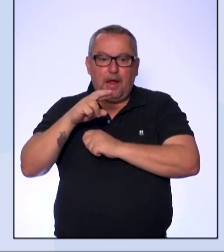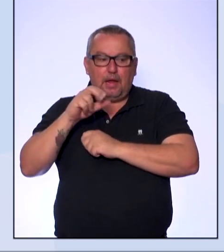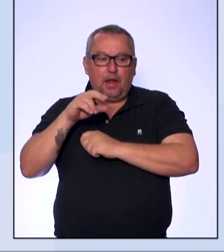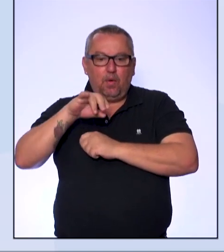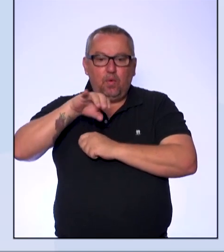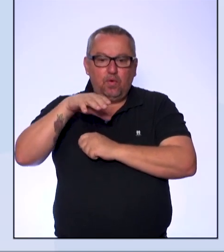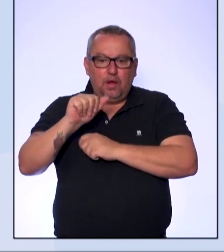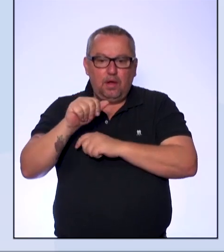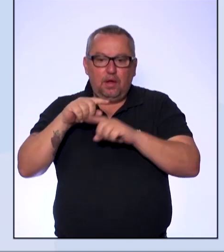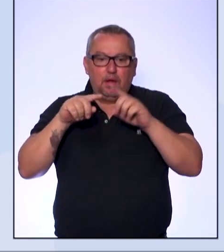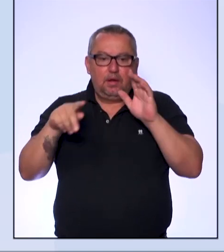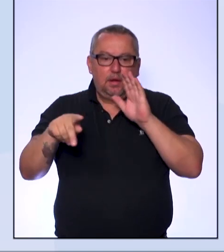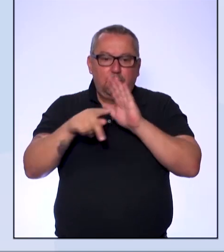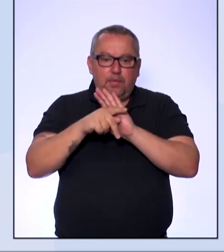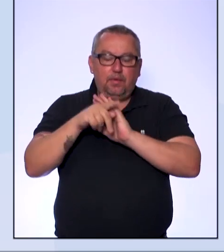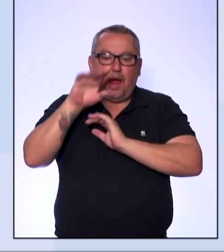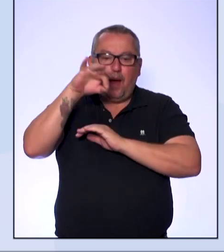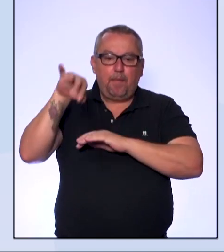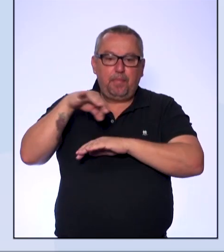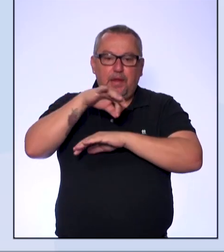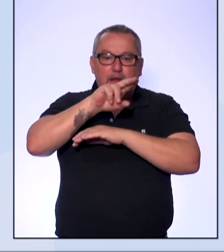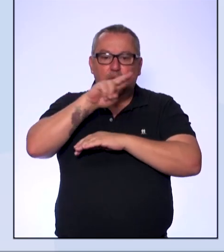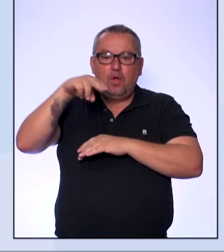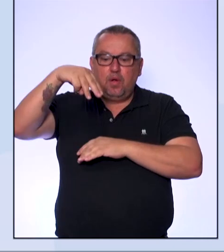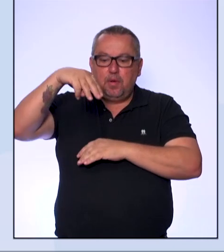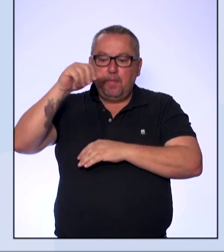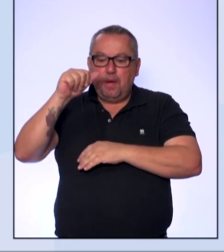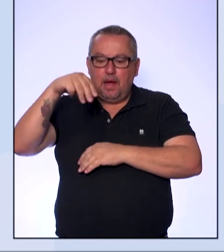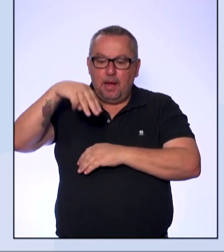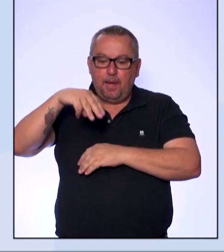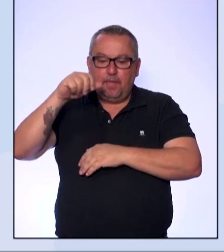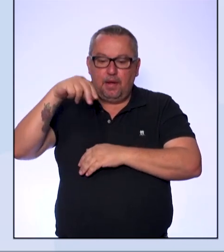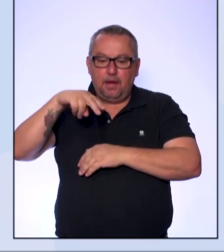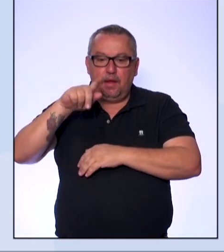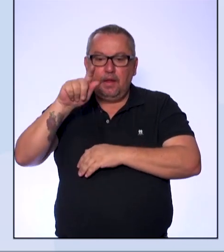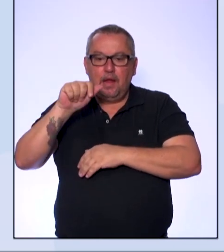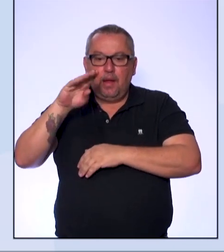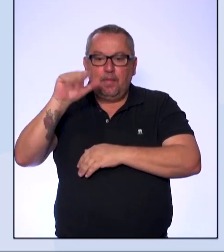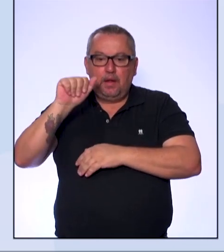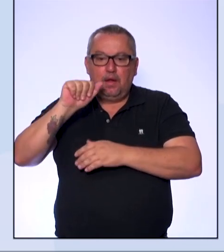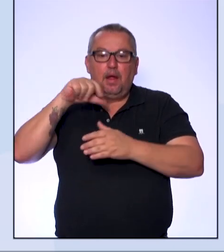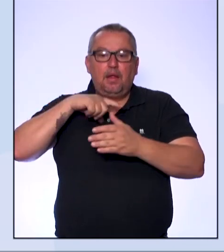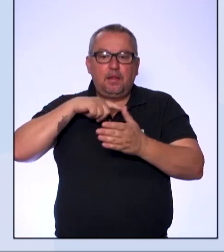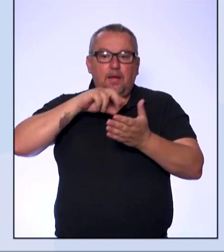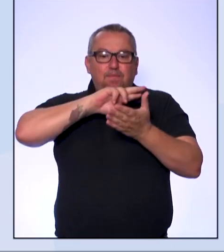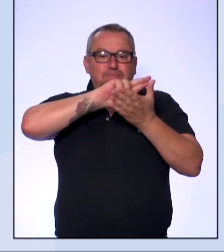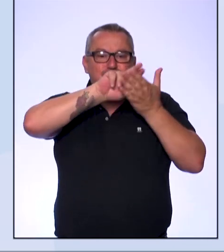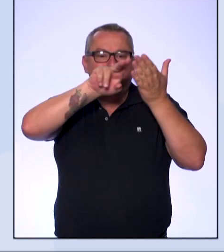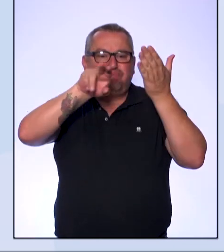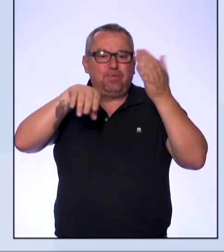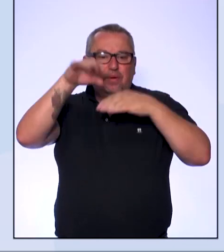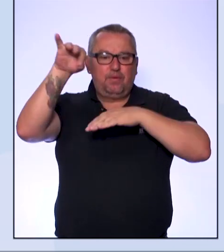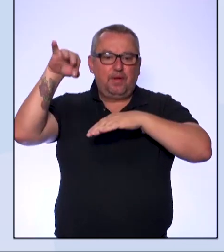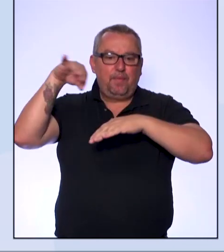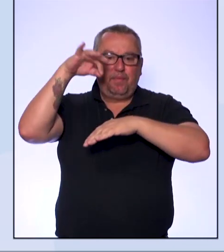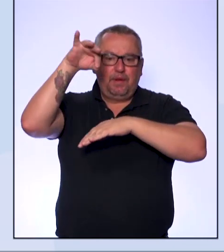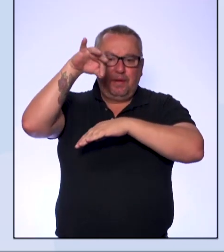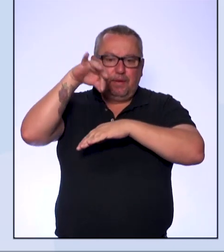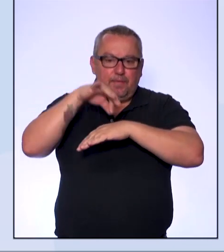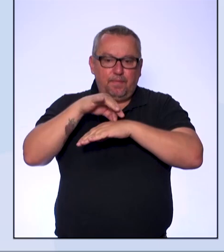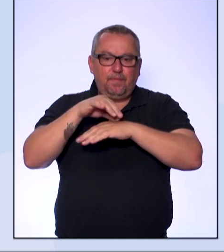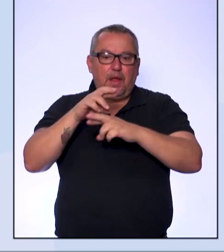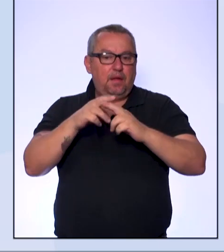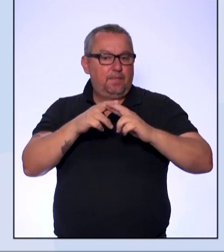espécie chamada mamangaba. Existem milhares de espécies de abelhas na natureza, responsáveis